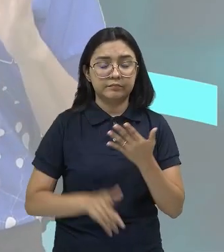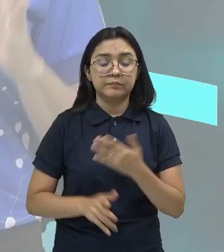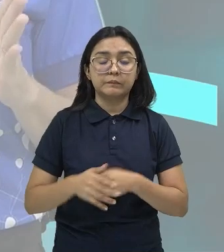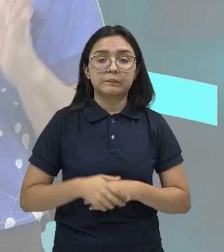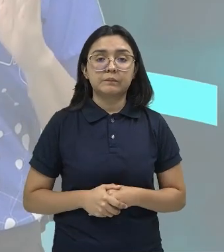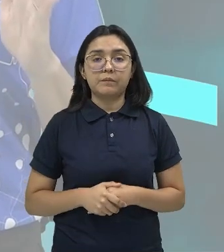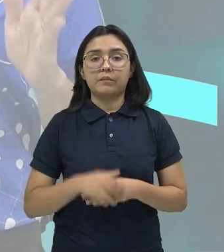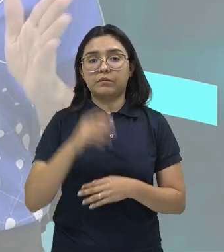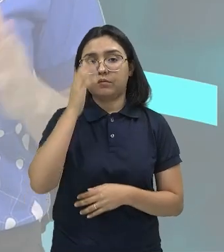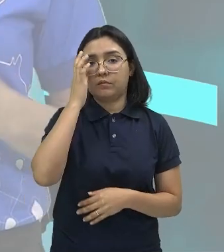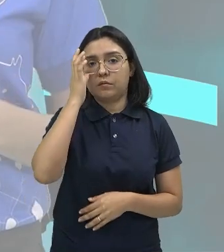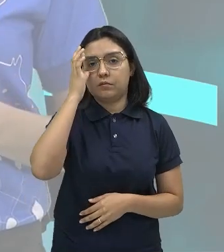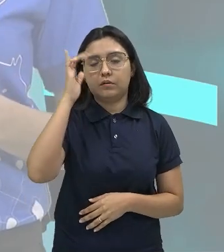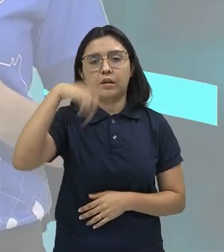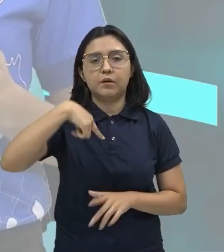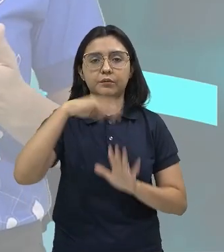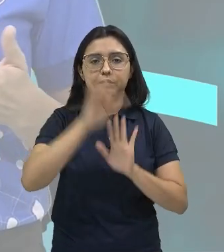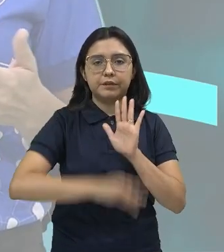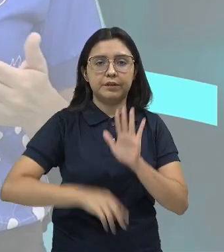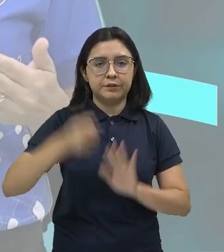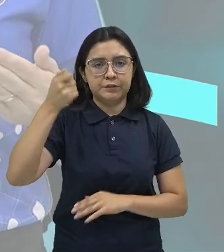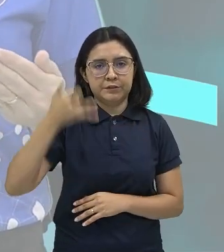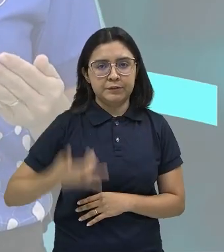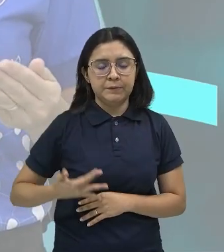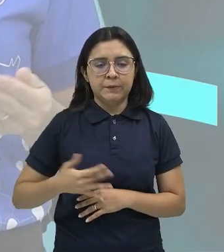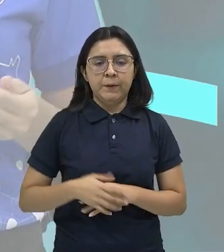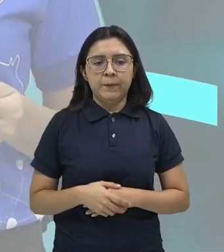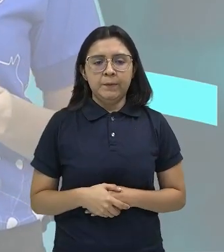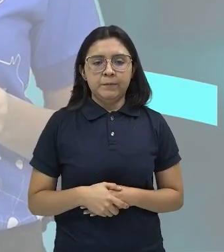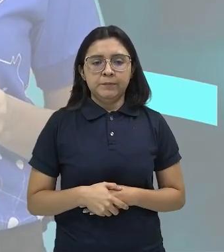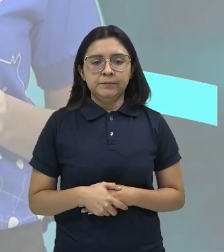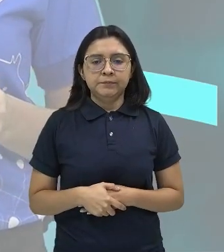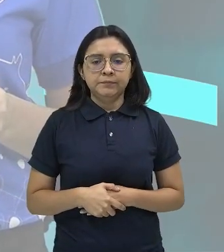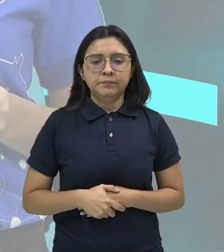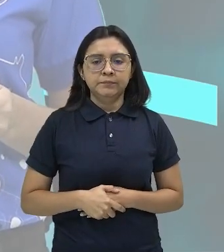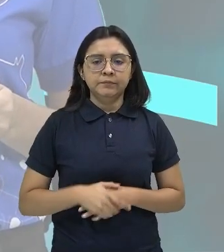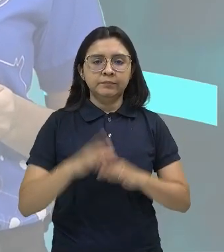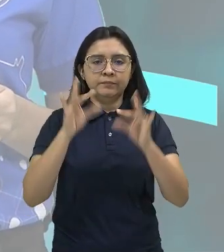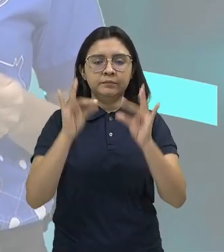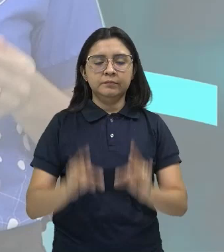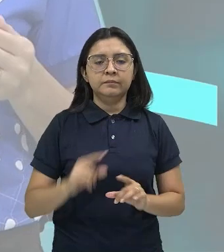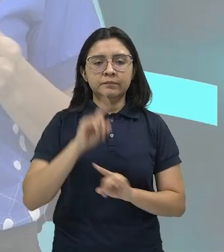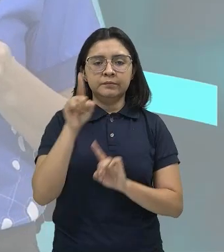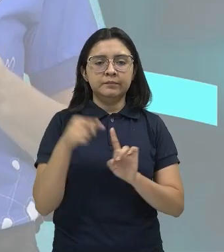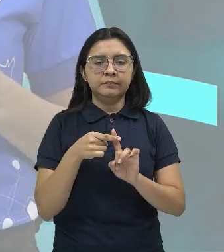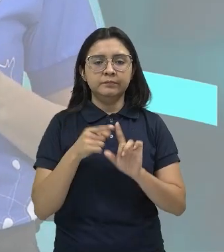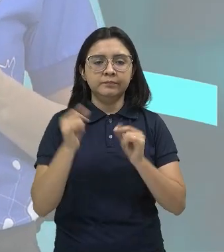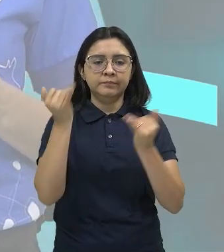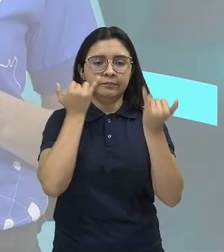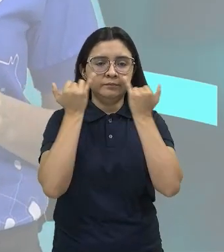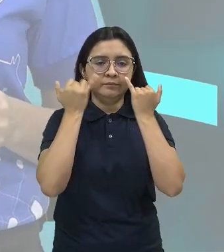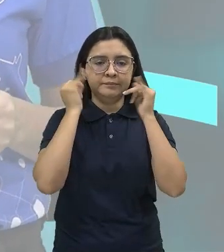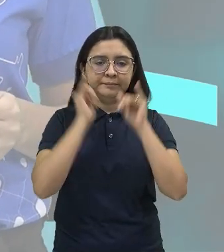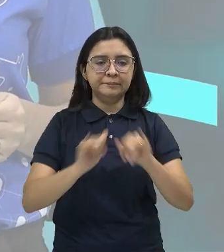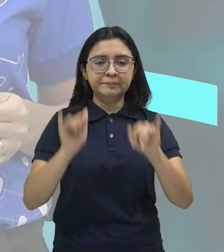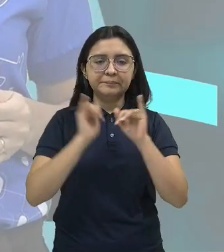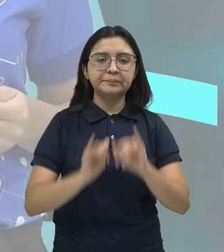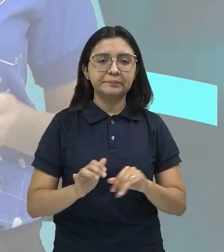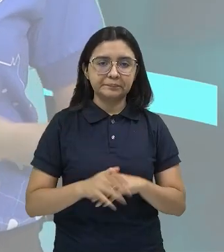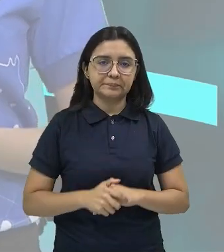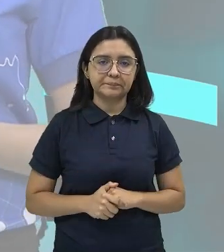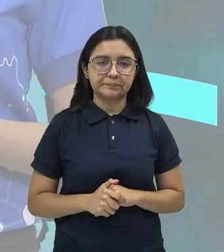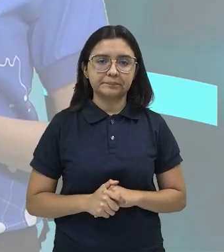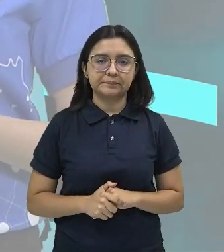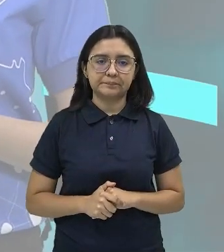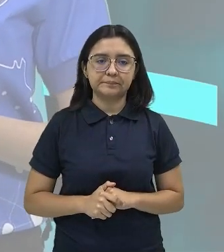Então, este é um texto descritivo, que ele tem o objetivo de informar. Ele quer